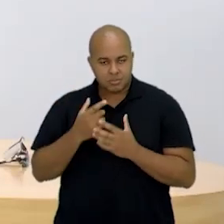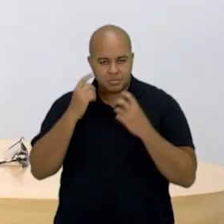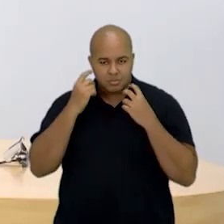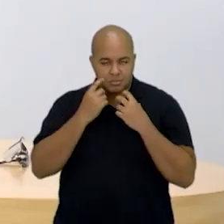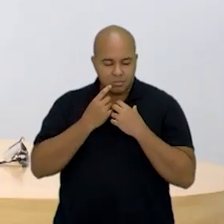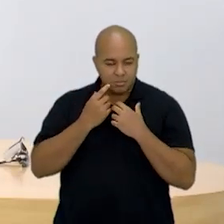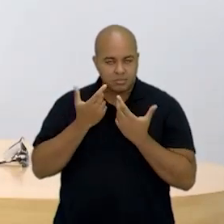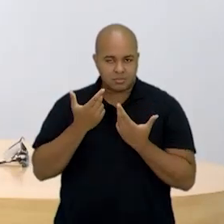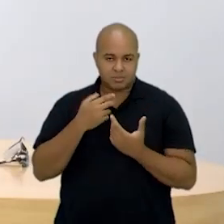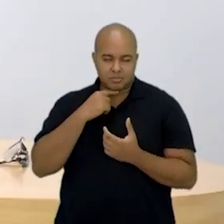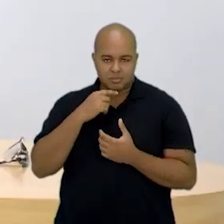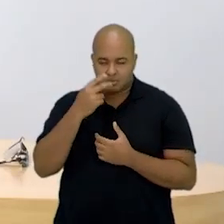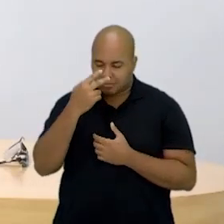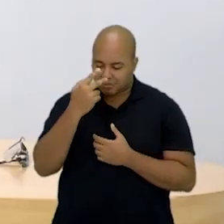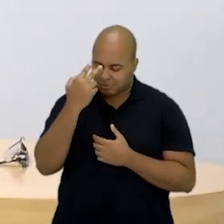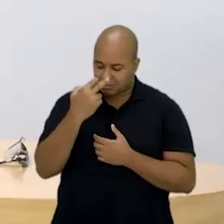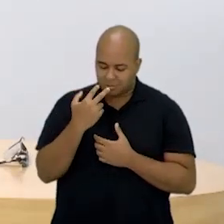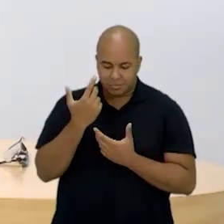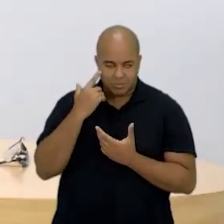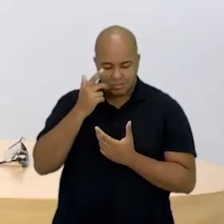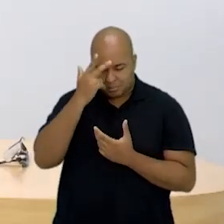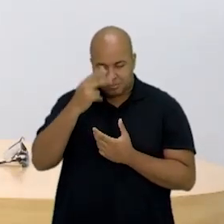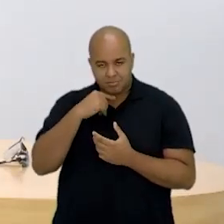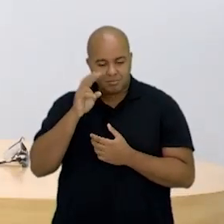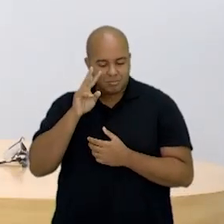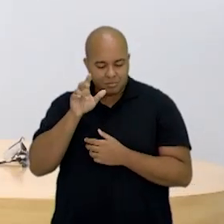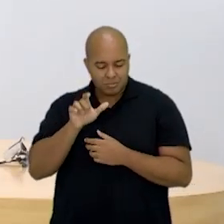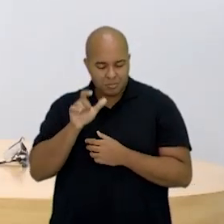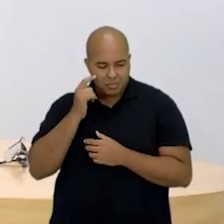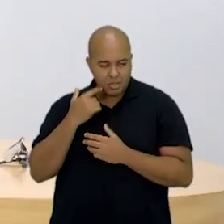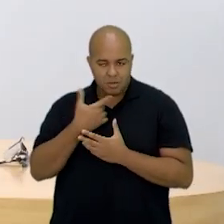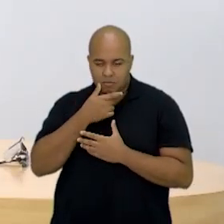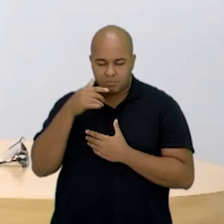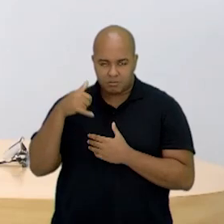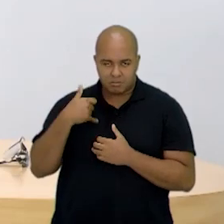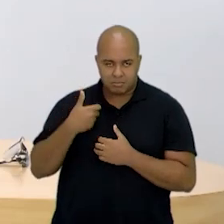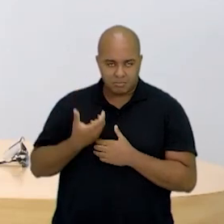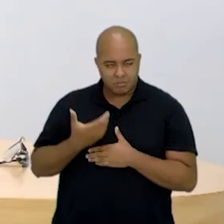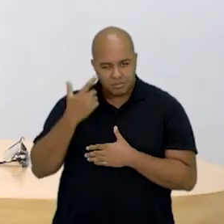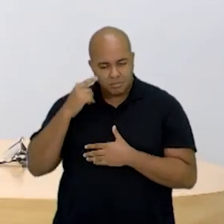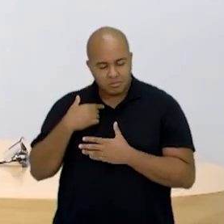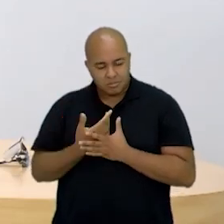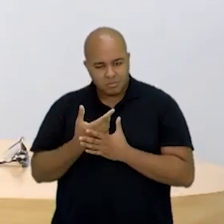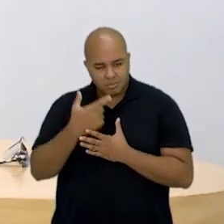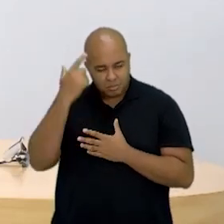que não conseguem me ver eu sou um homem de meia idade estatura mediana